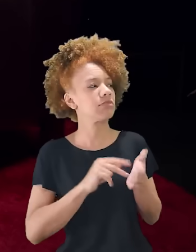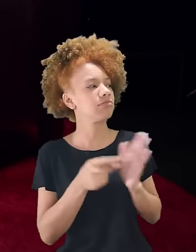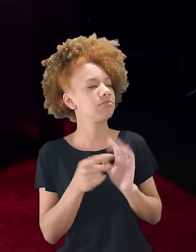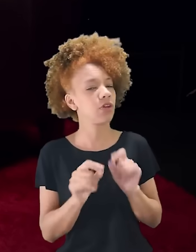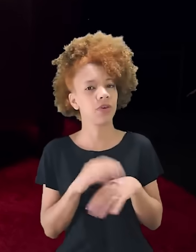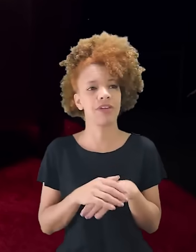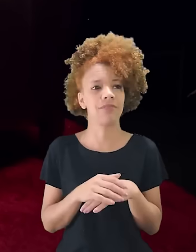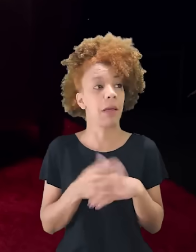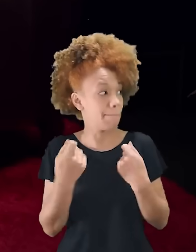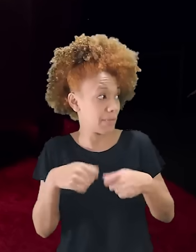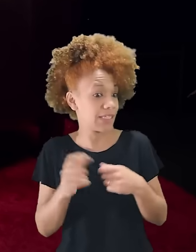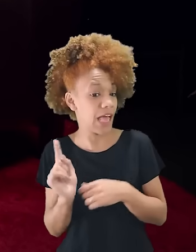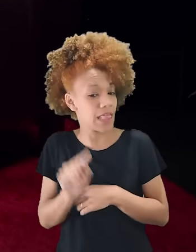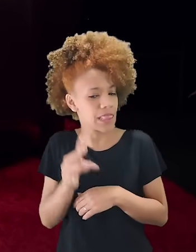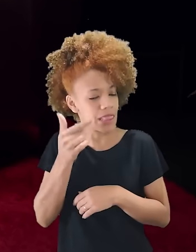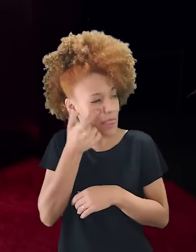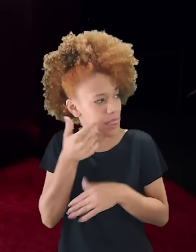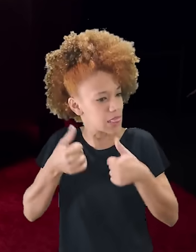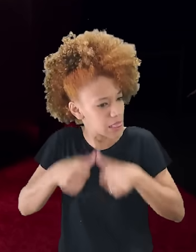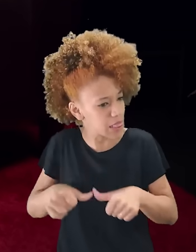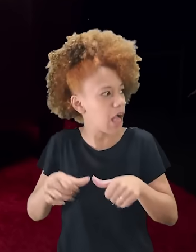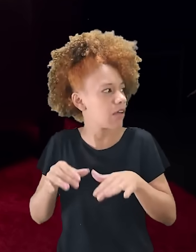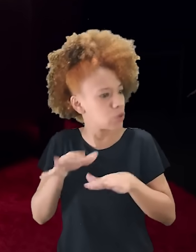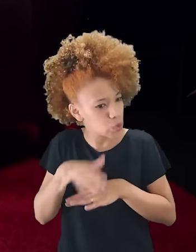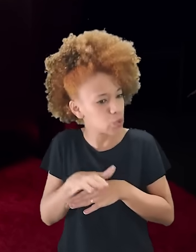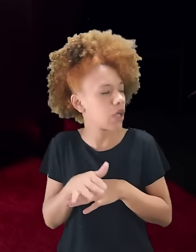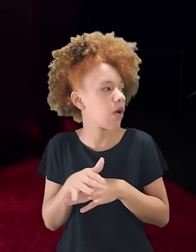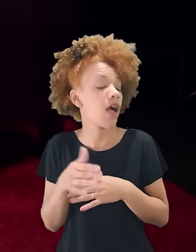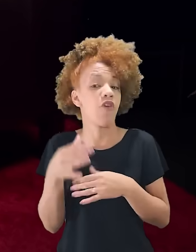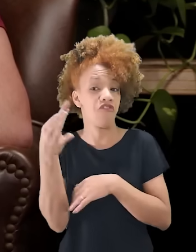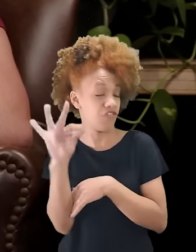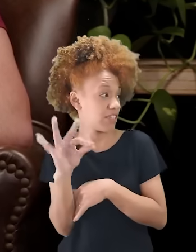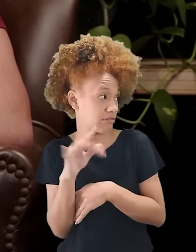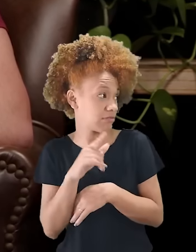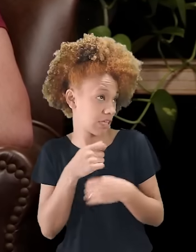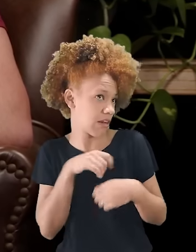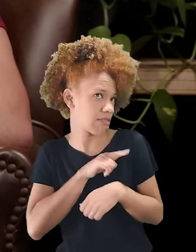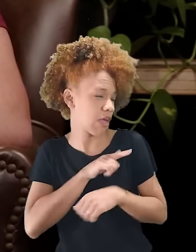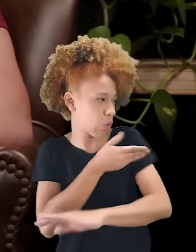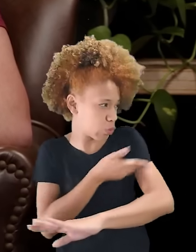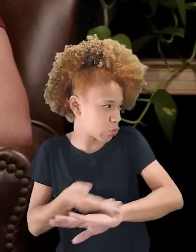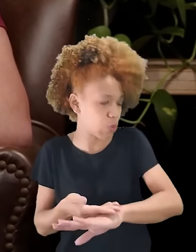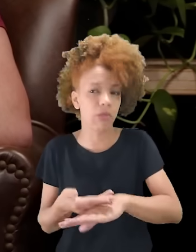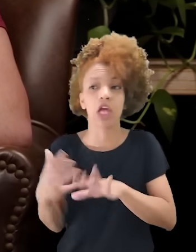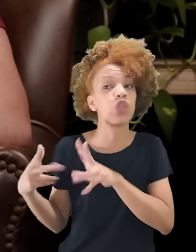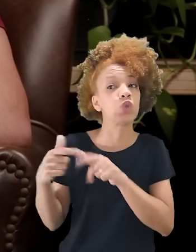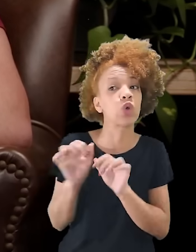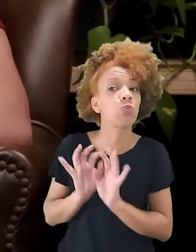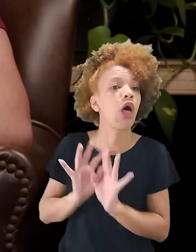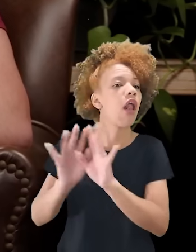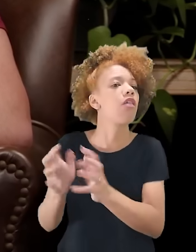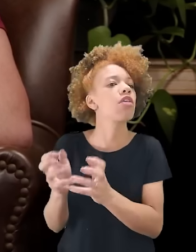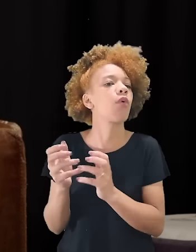dizer aí ela chegou ele precisa est naquele lugar que todo mundo tá comentando é tambéms ele tem essa coisa de tá todo mundo comentando e eu